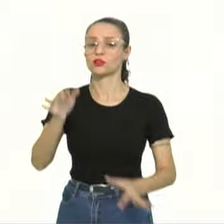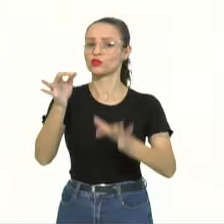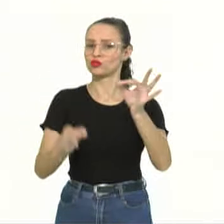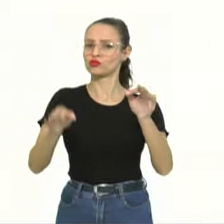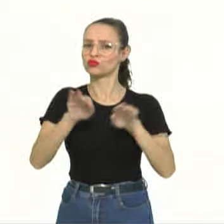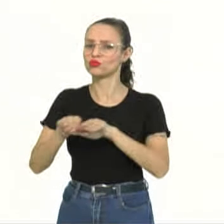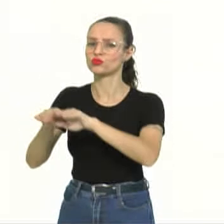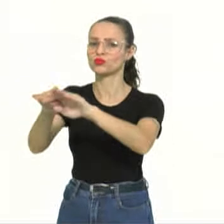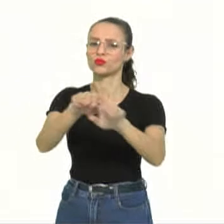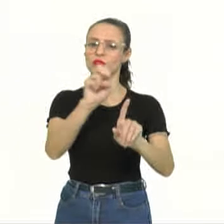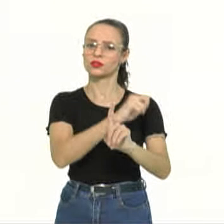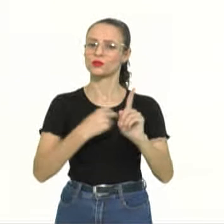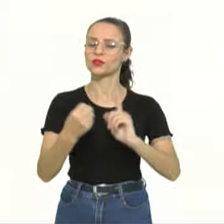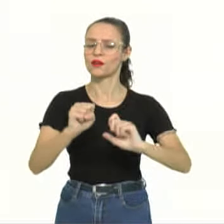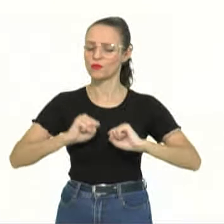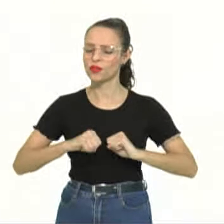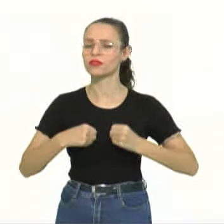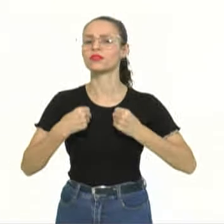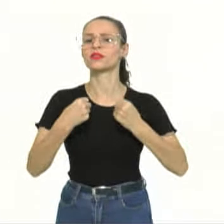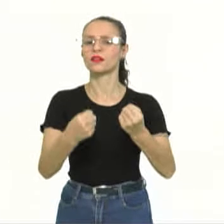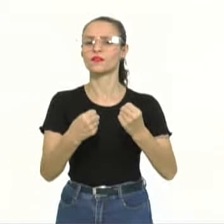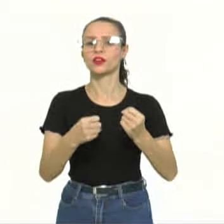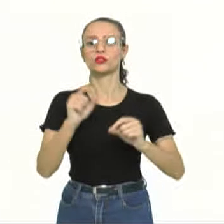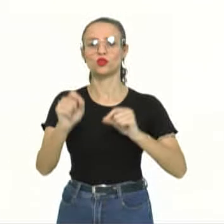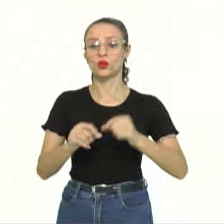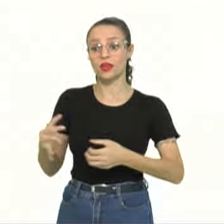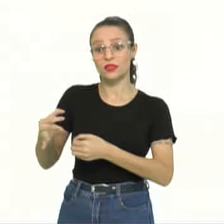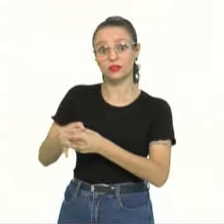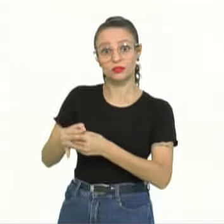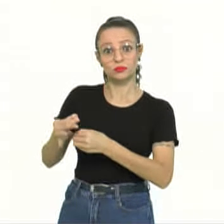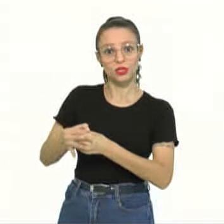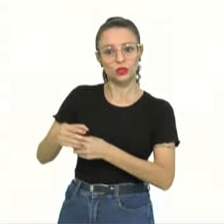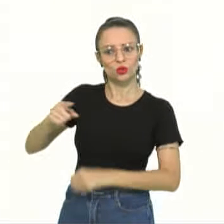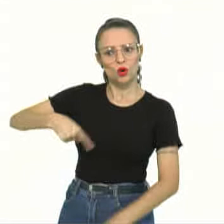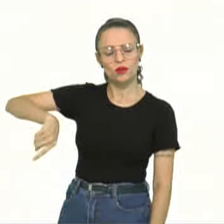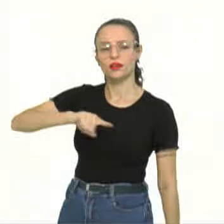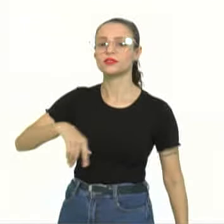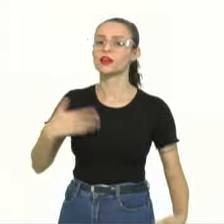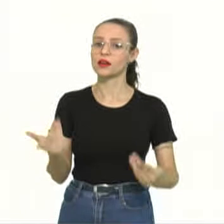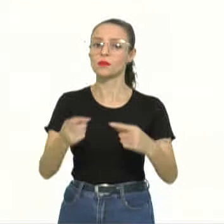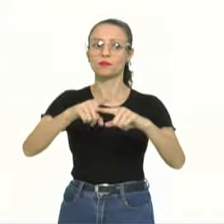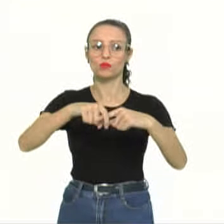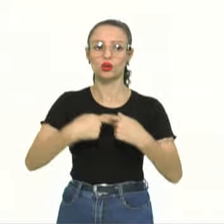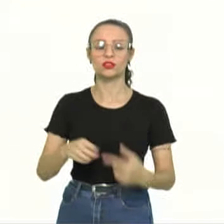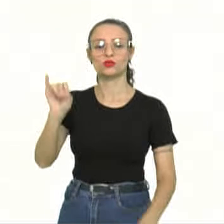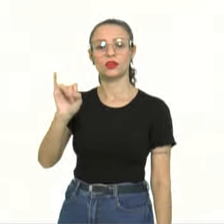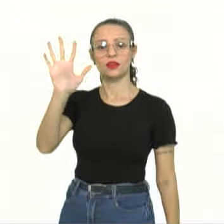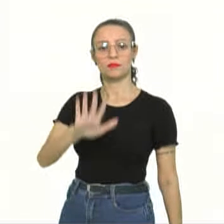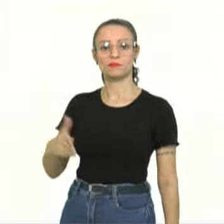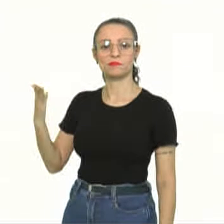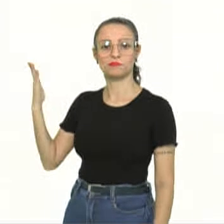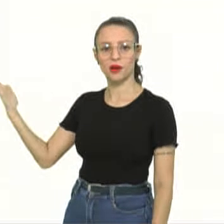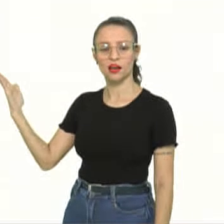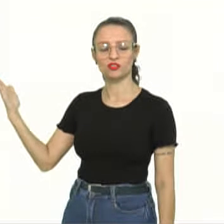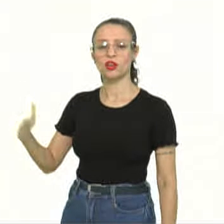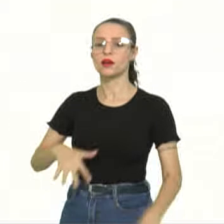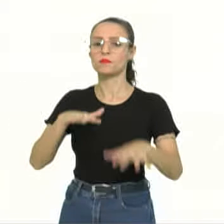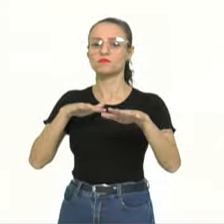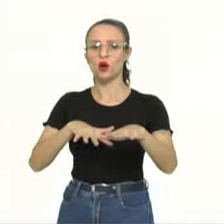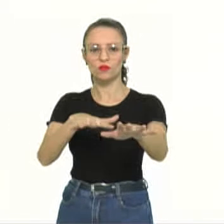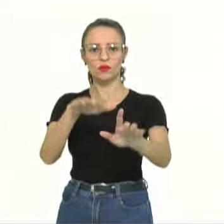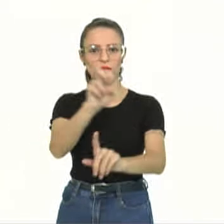social e em defesa das chamadas minorias é por isso que a gente tem aqui algumas imagens de